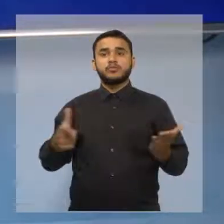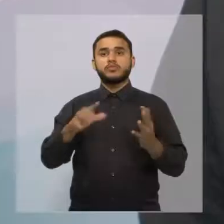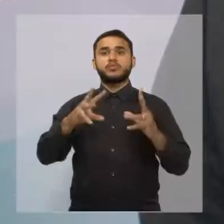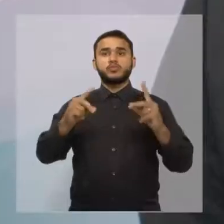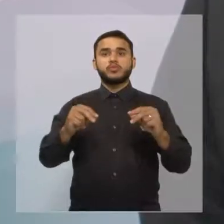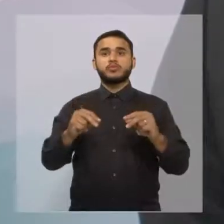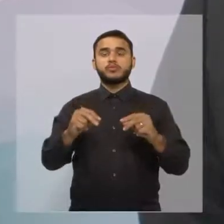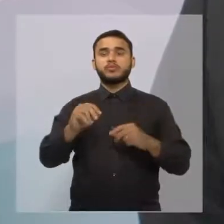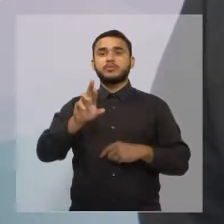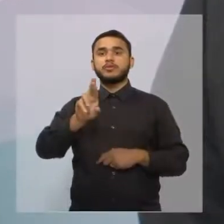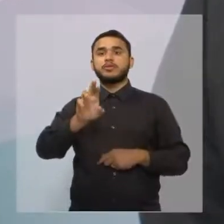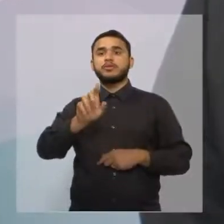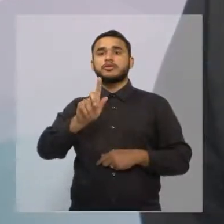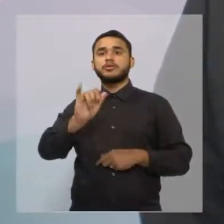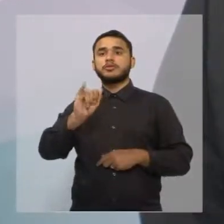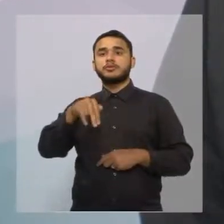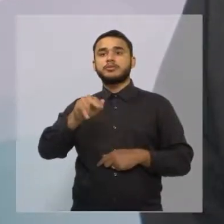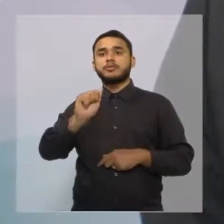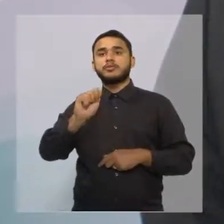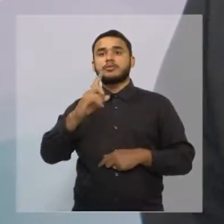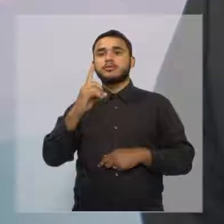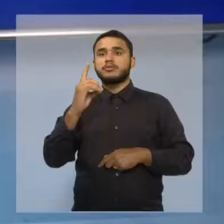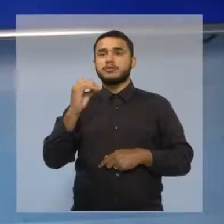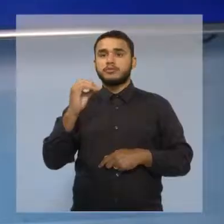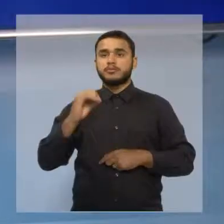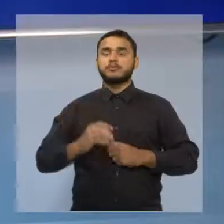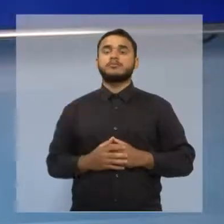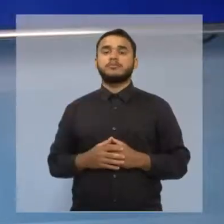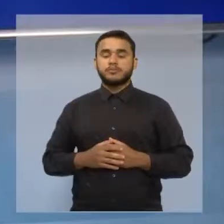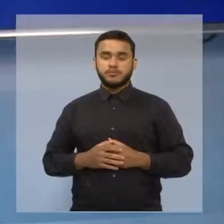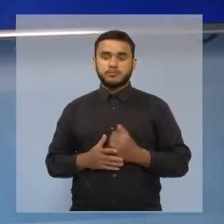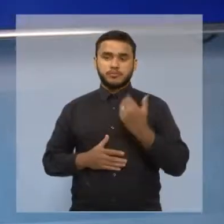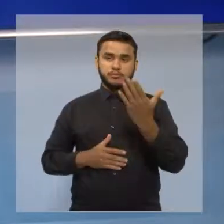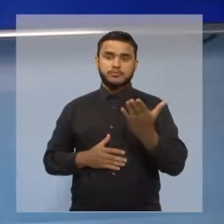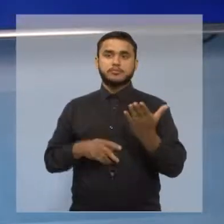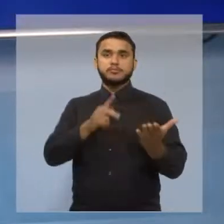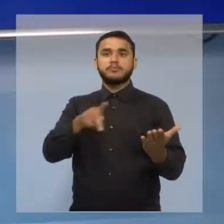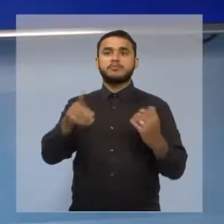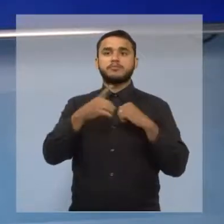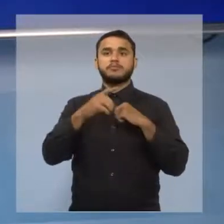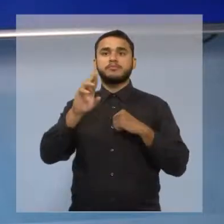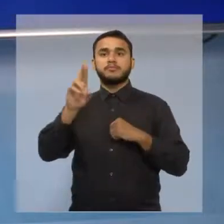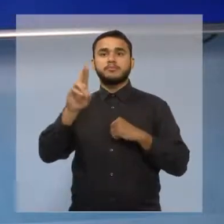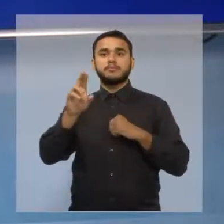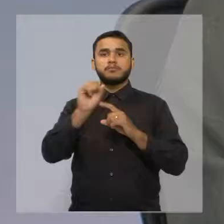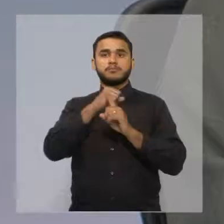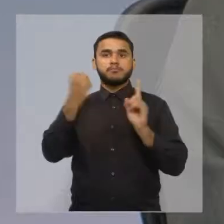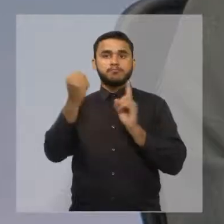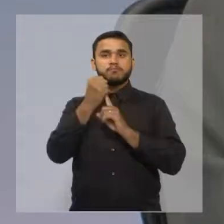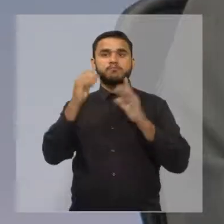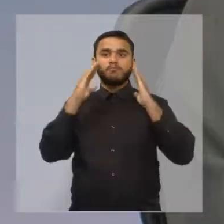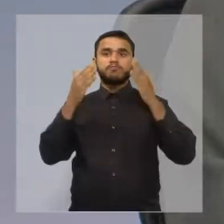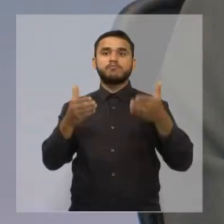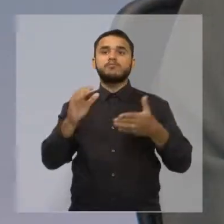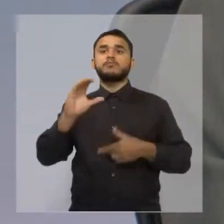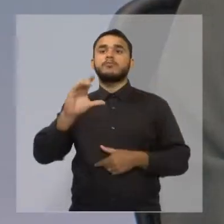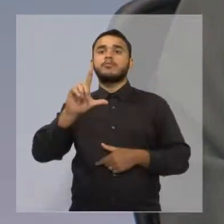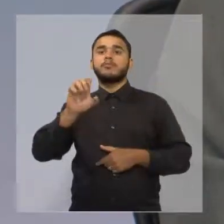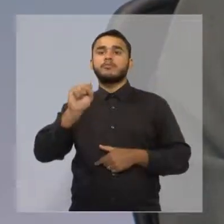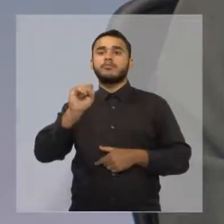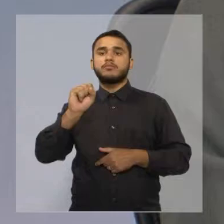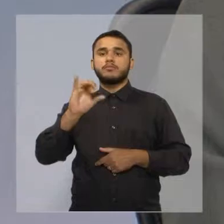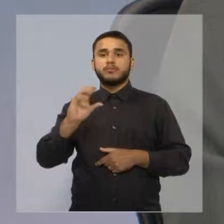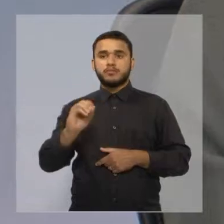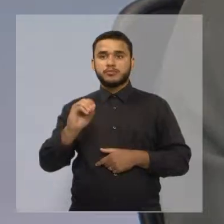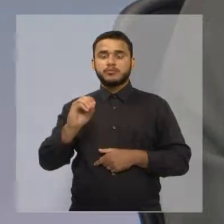e Jornalismo, o Reginaldo Vasconcelos, e o professor doutor em Sociologia, Clésio Arruda, que também nos